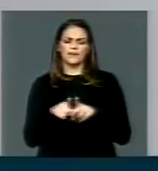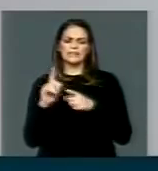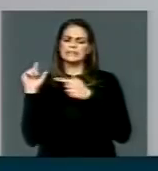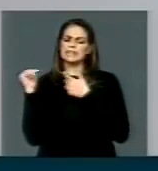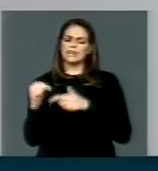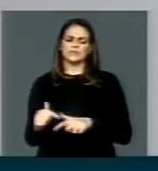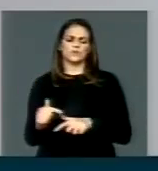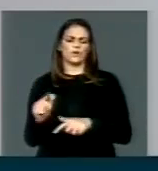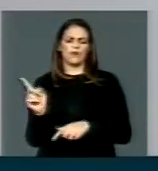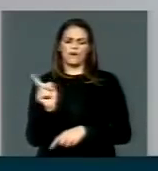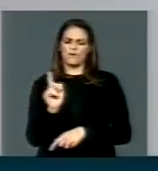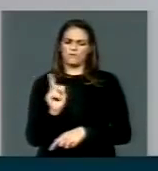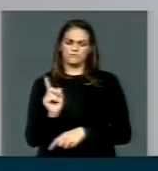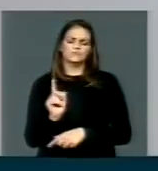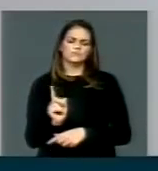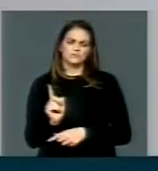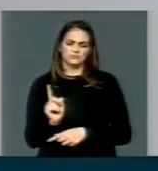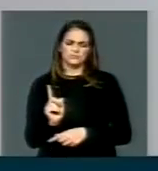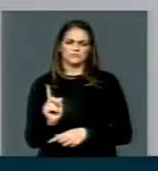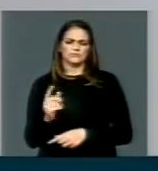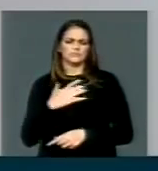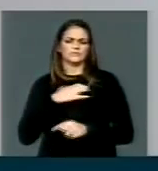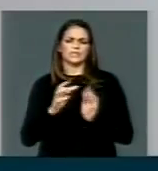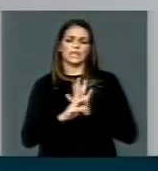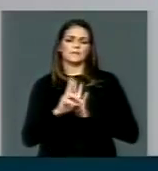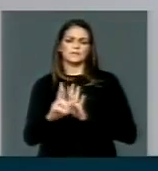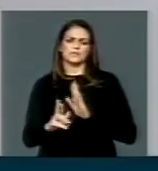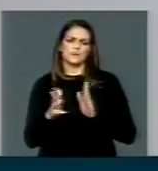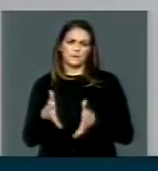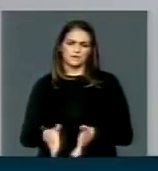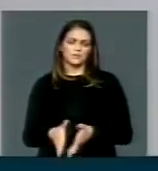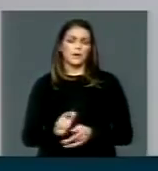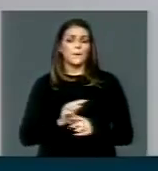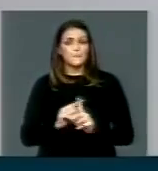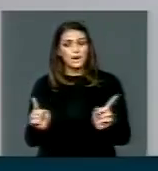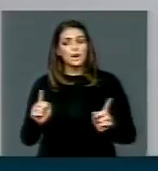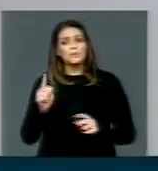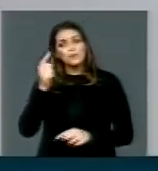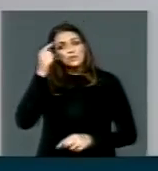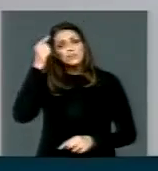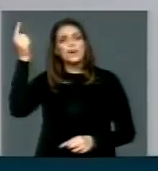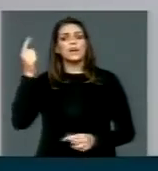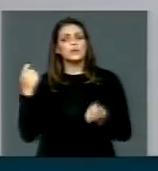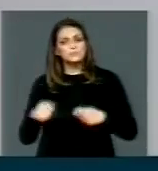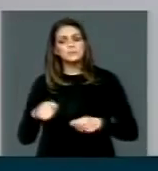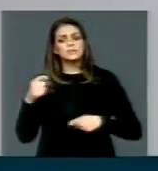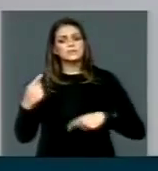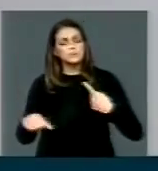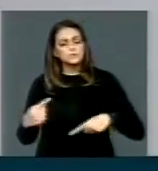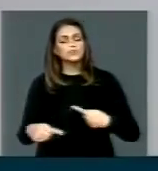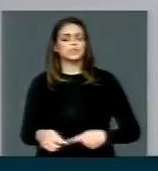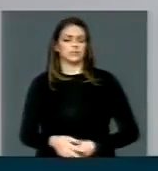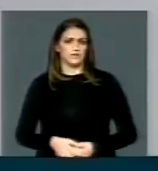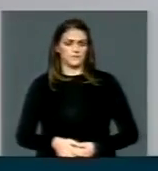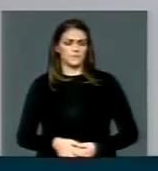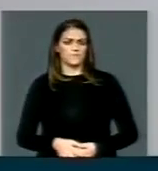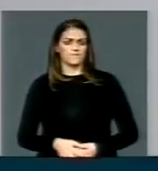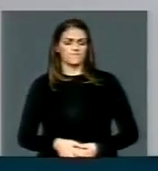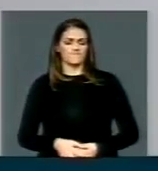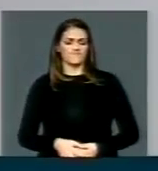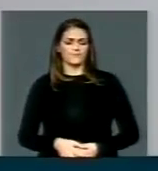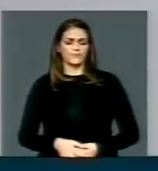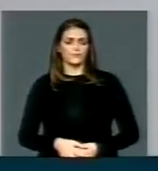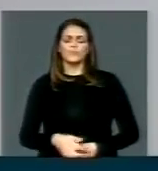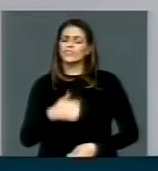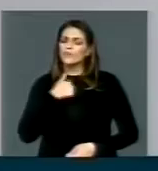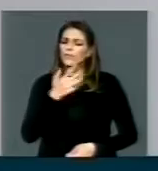conservadora contra a participação direta e representativa, mas é uma ideia que merece ser discutida. Quem fala, eu